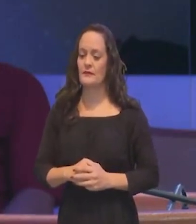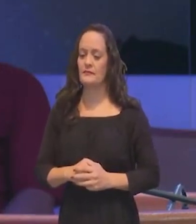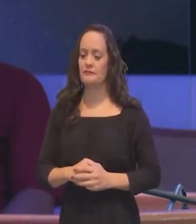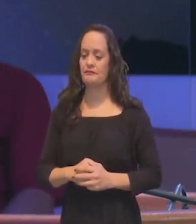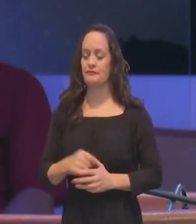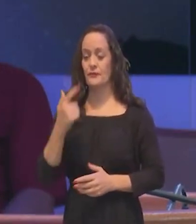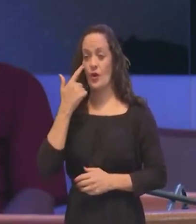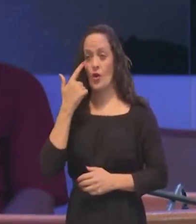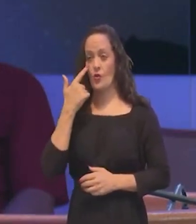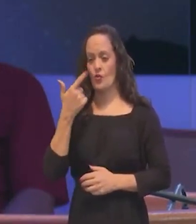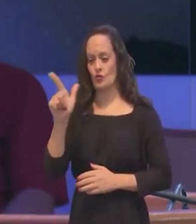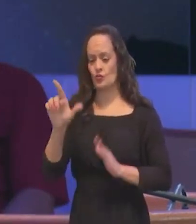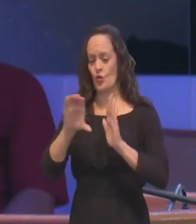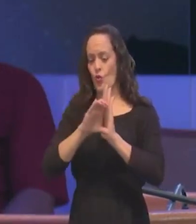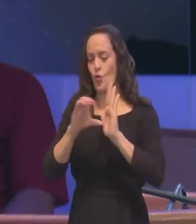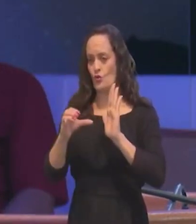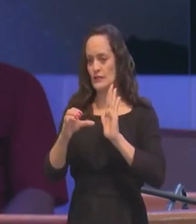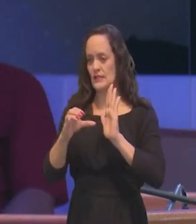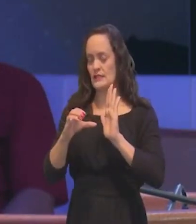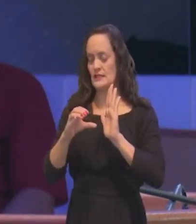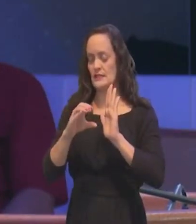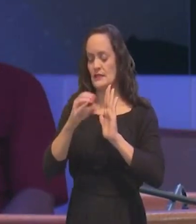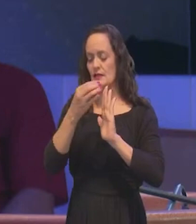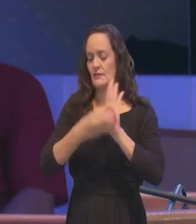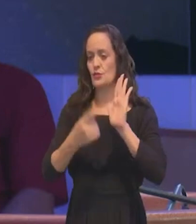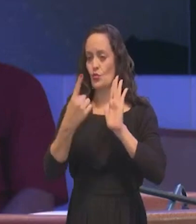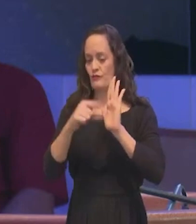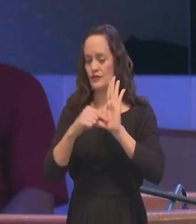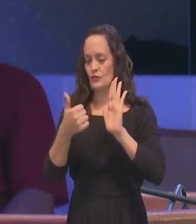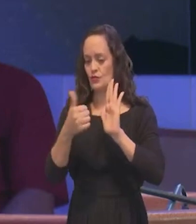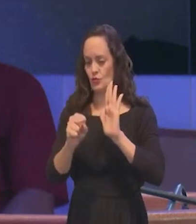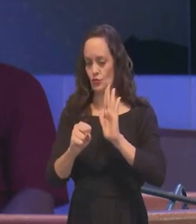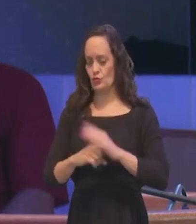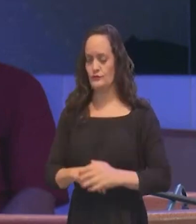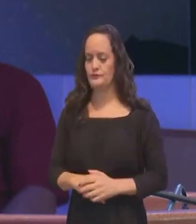Agora veja comigo também Colossenses 1, 18.